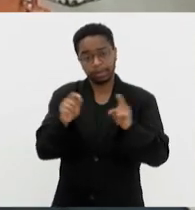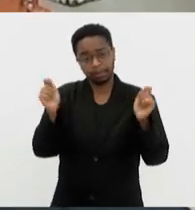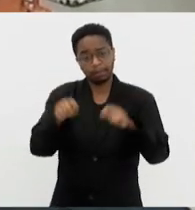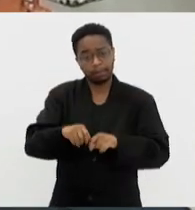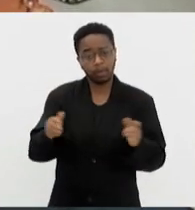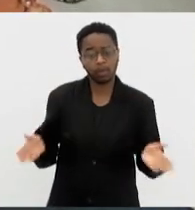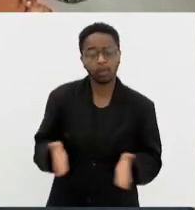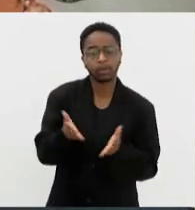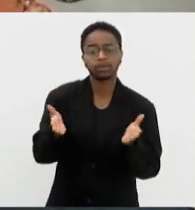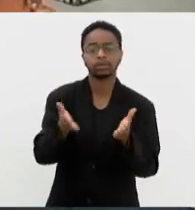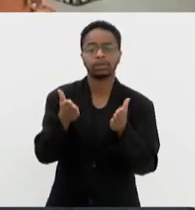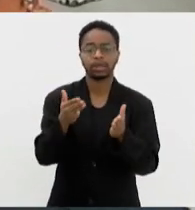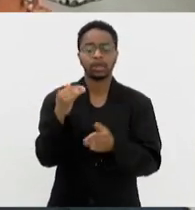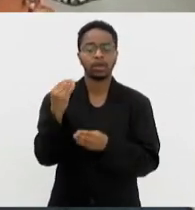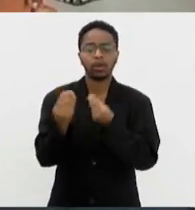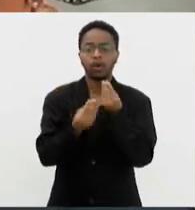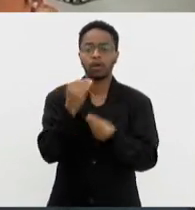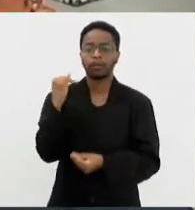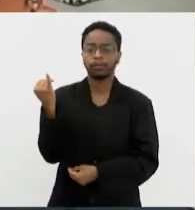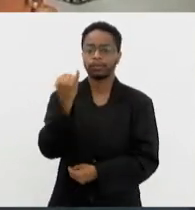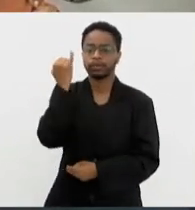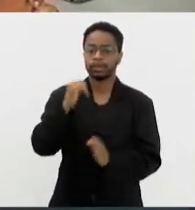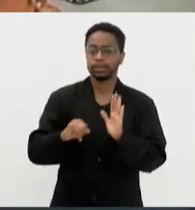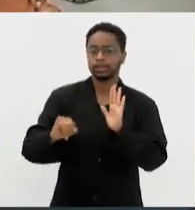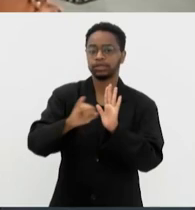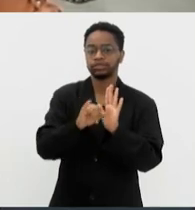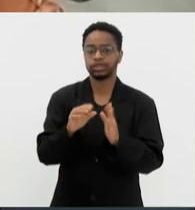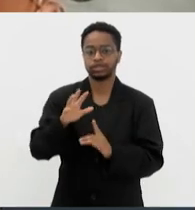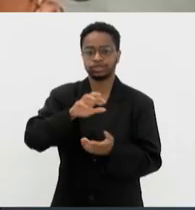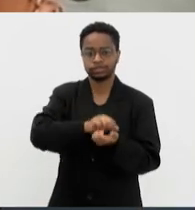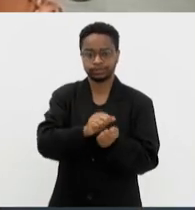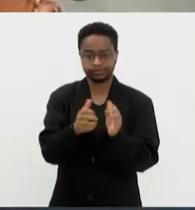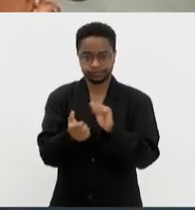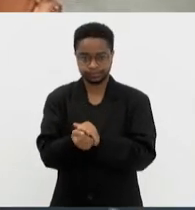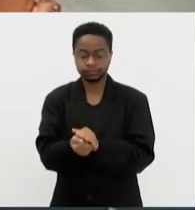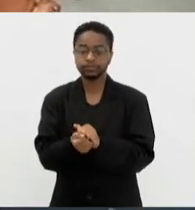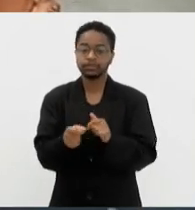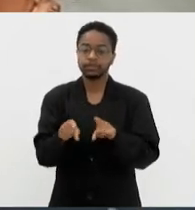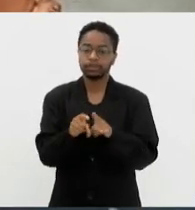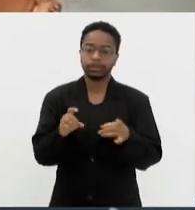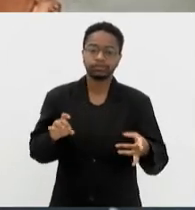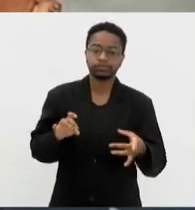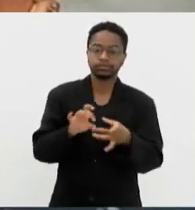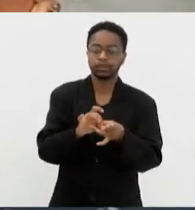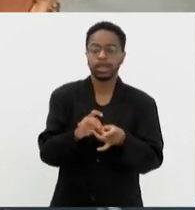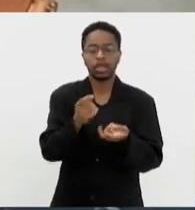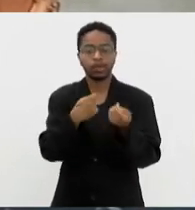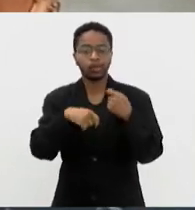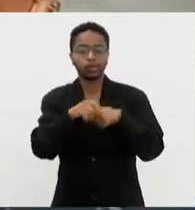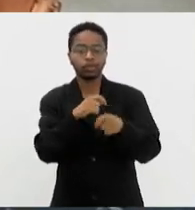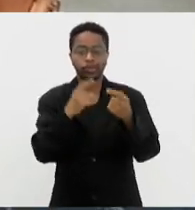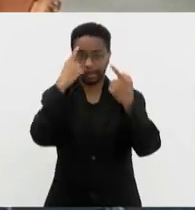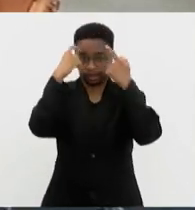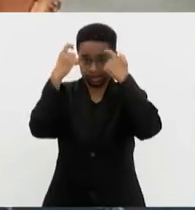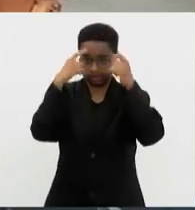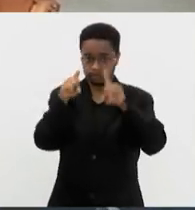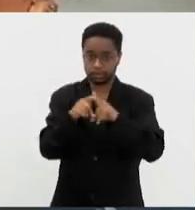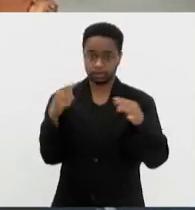potencializa, né, toda a importância da identidade artesanal aliada à economia criativa e ao